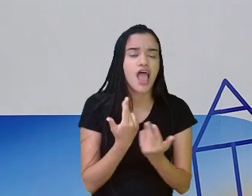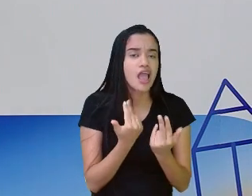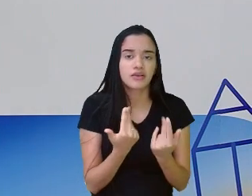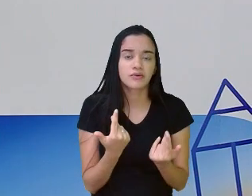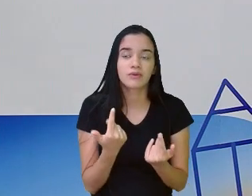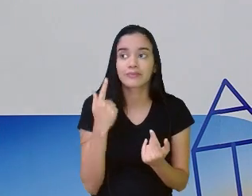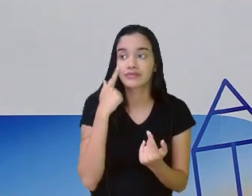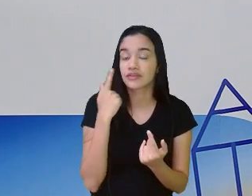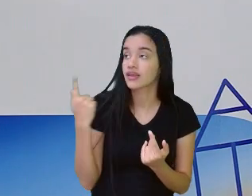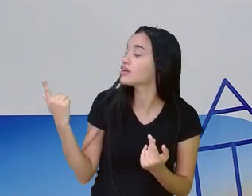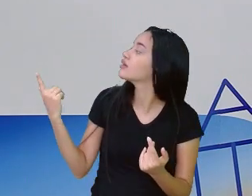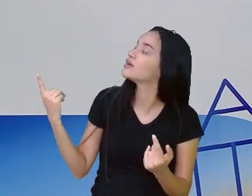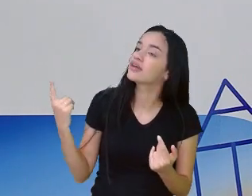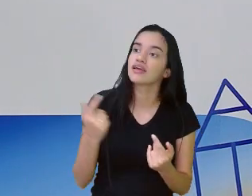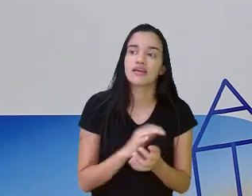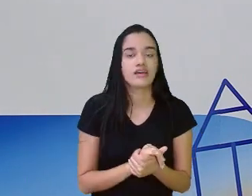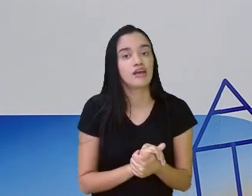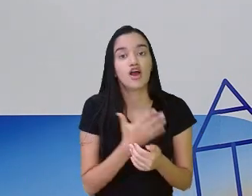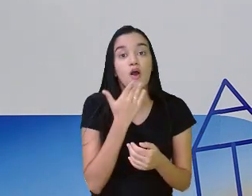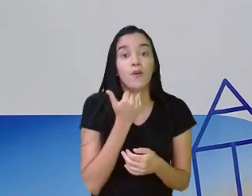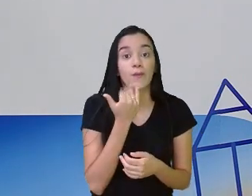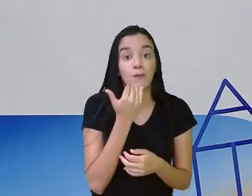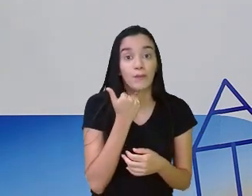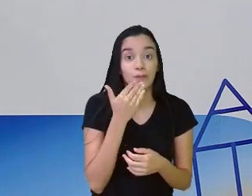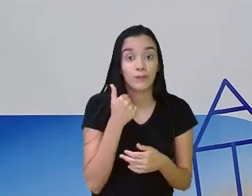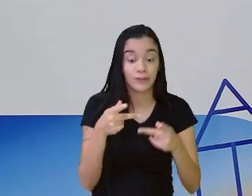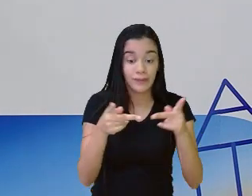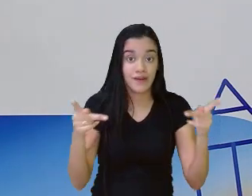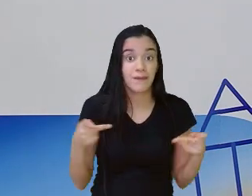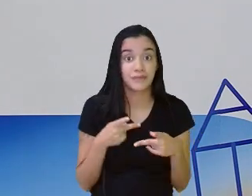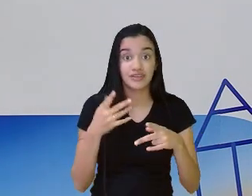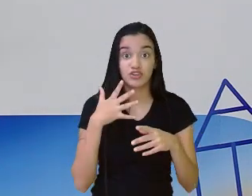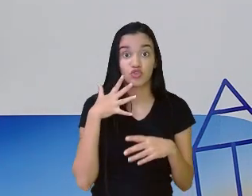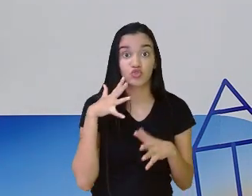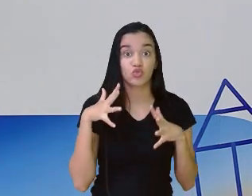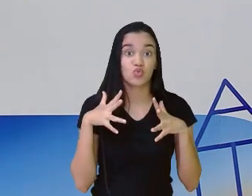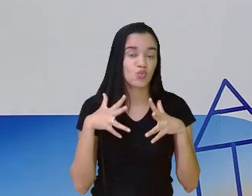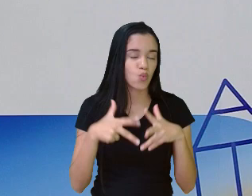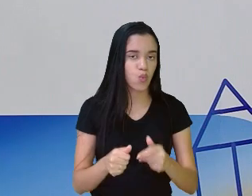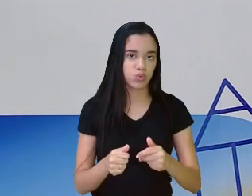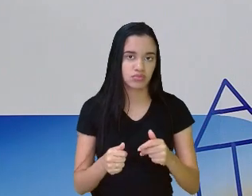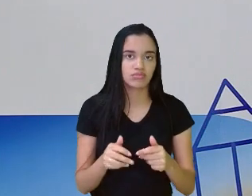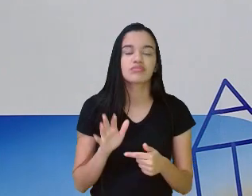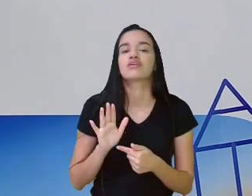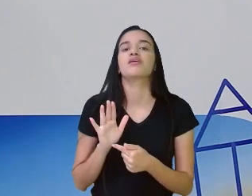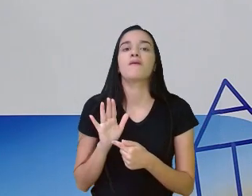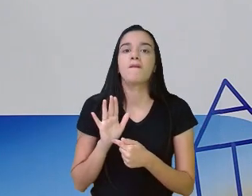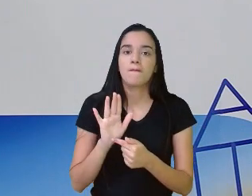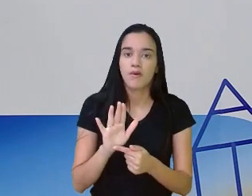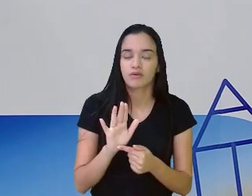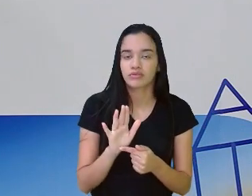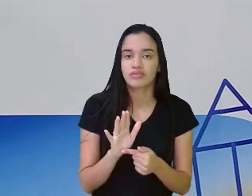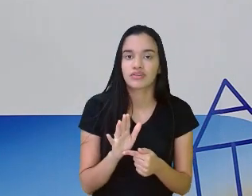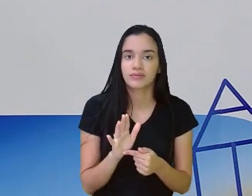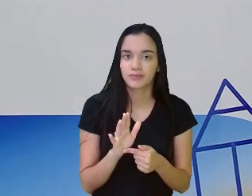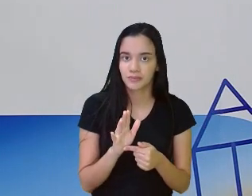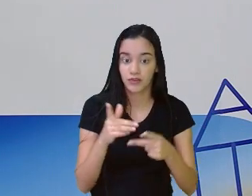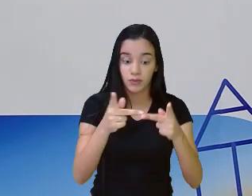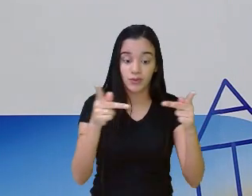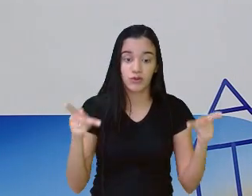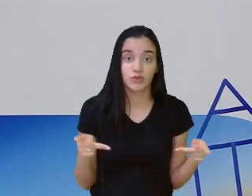inteiro. É como se você tivesse comido essa pizza toda, que representa um inteiro quinto